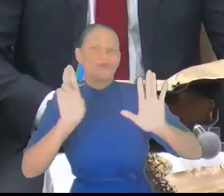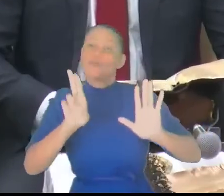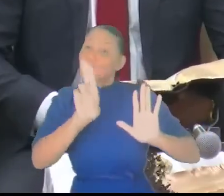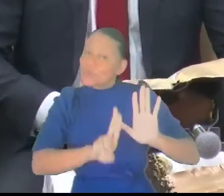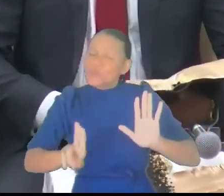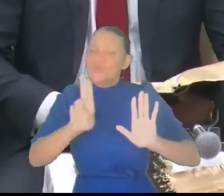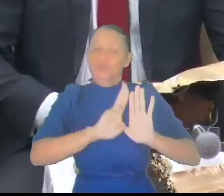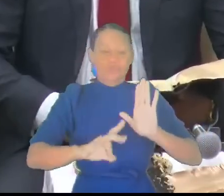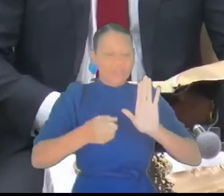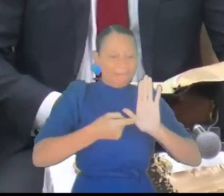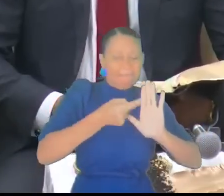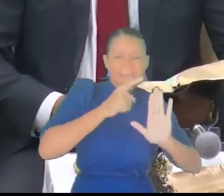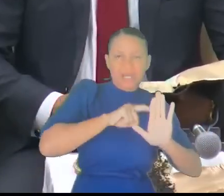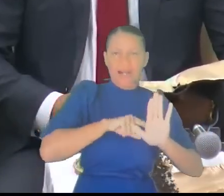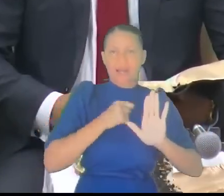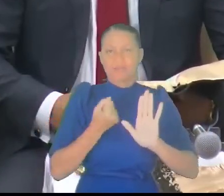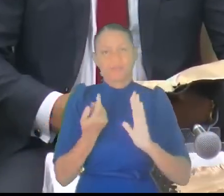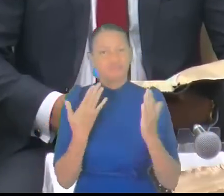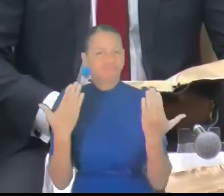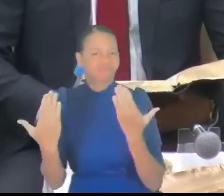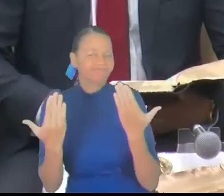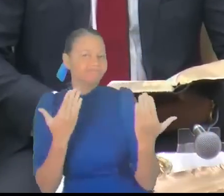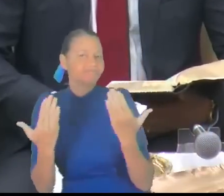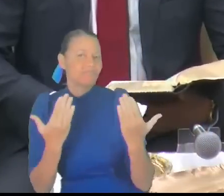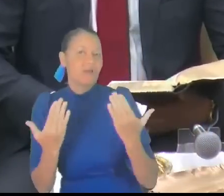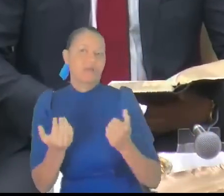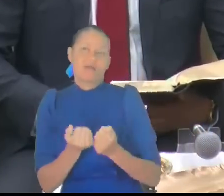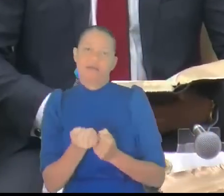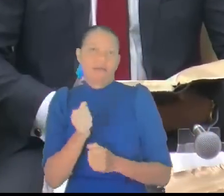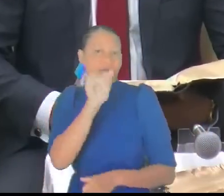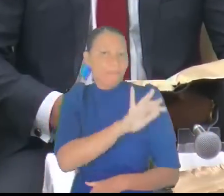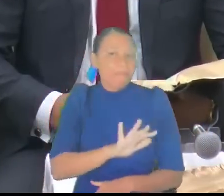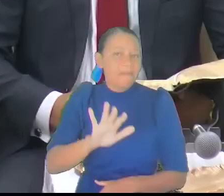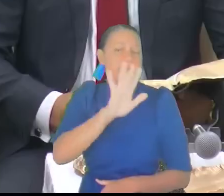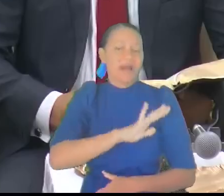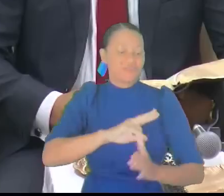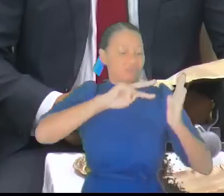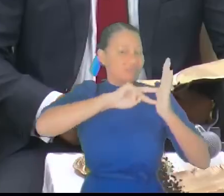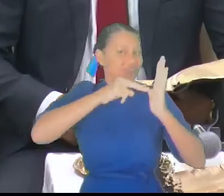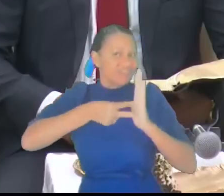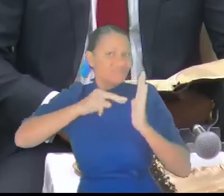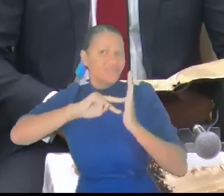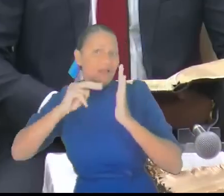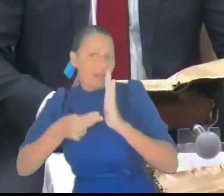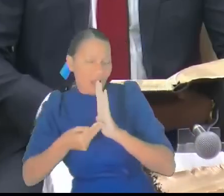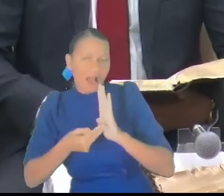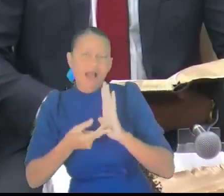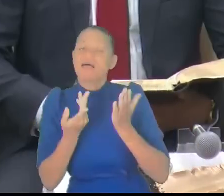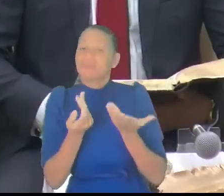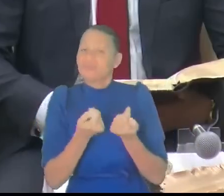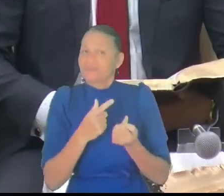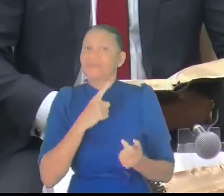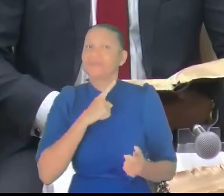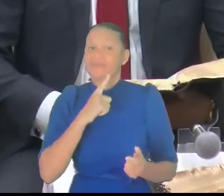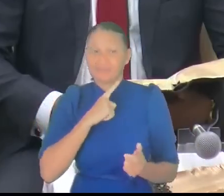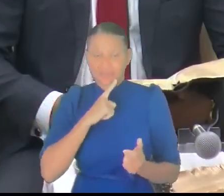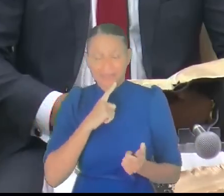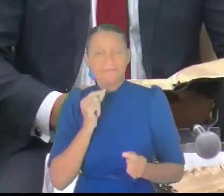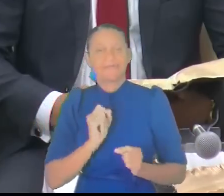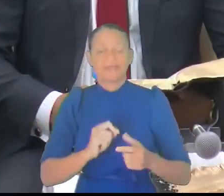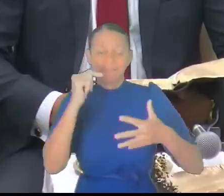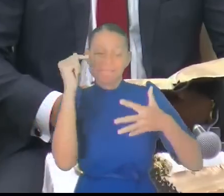por ilustrações, Deus fala por alegorias, Deus fala